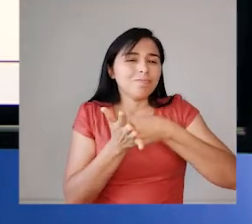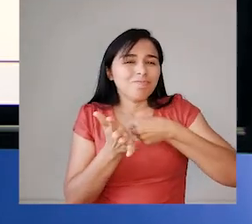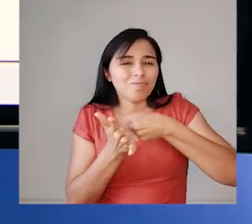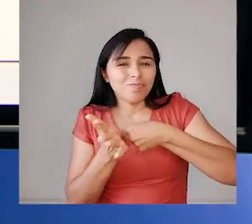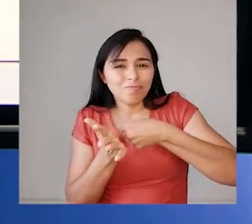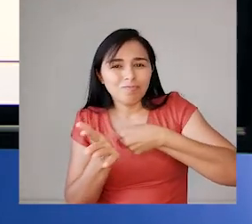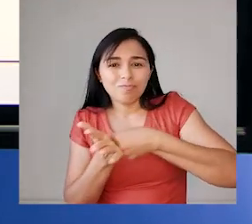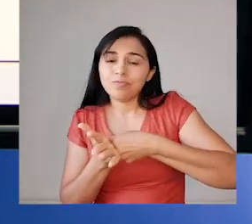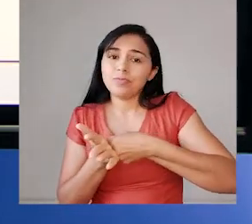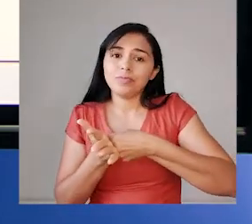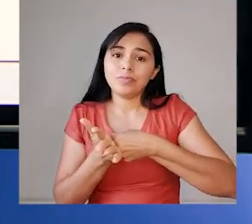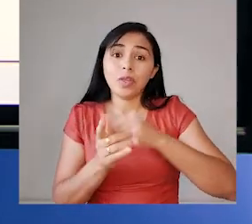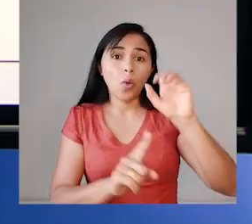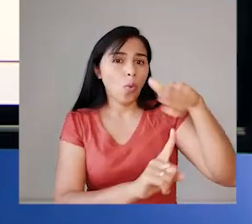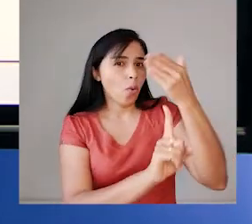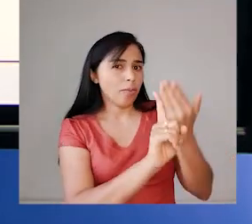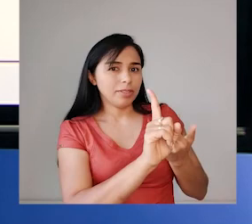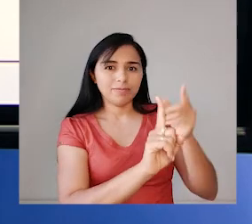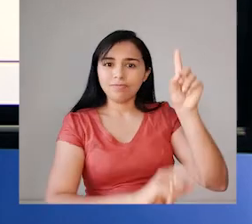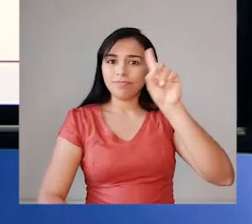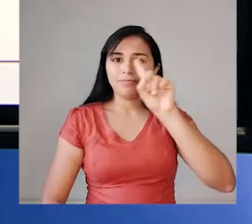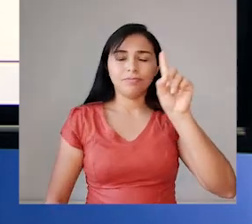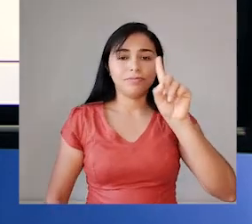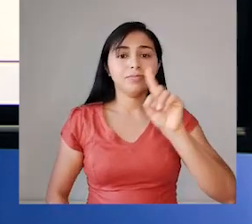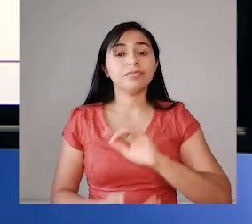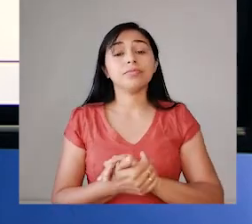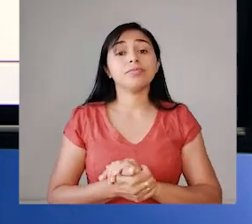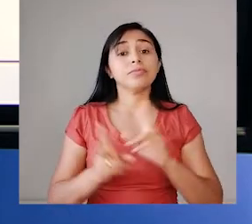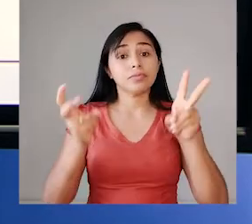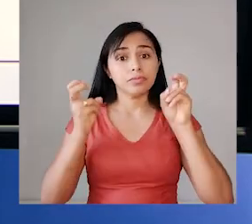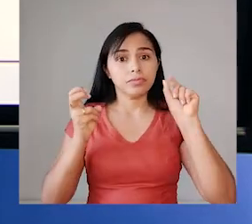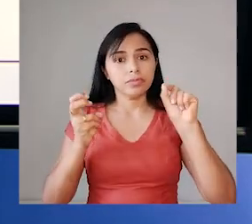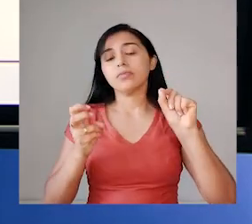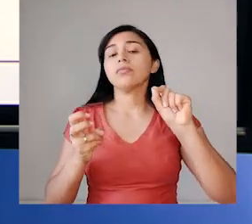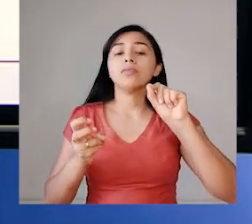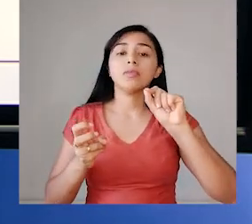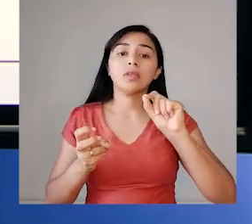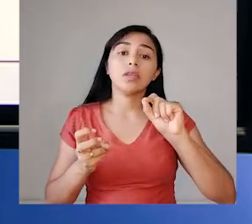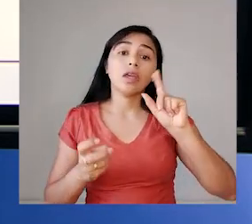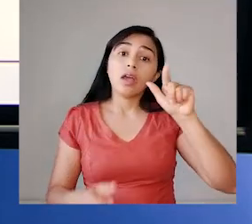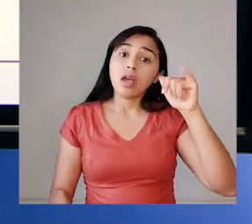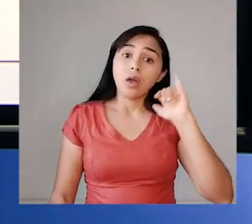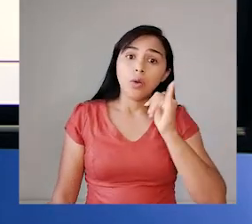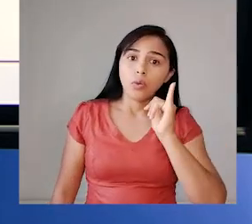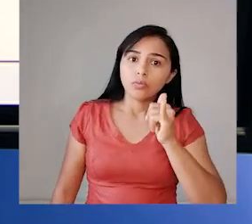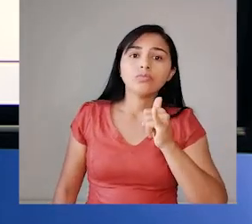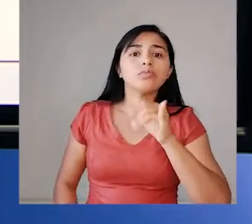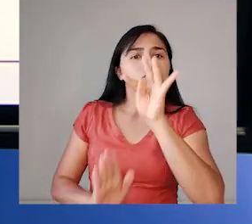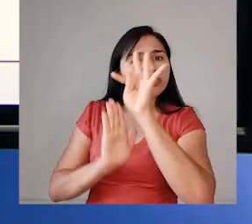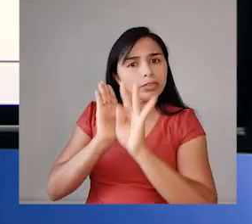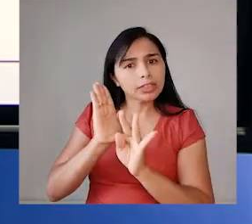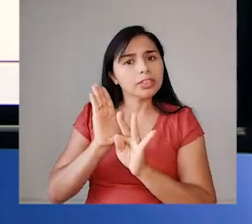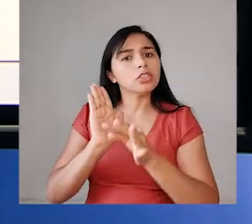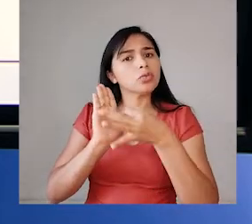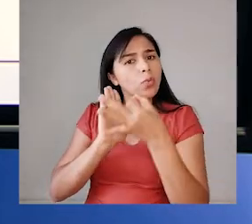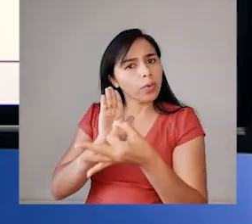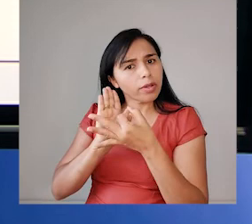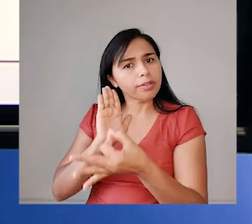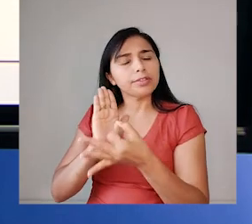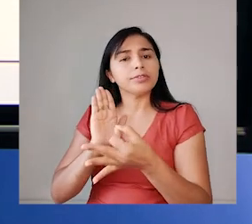Augusto Monterroso cria um texto muito crítico que nos faz pensar em muitas questões que nos